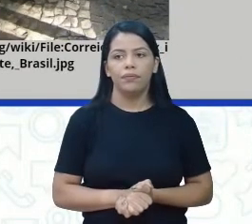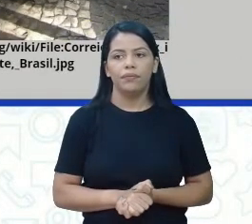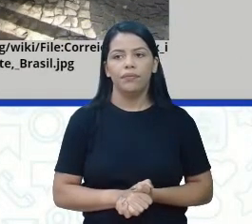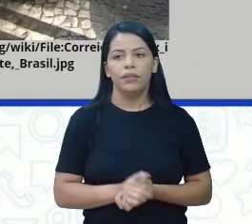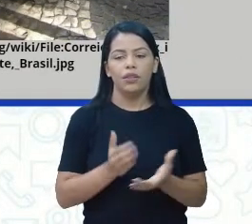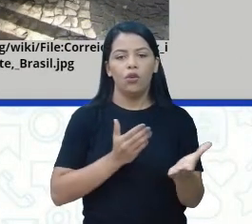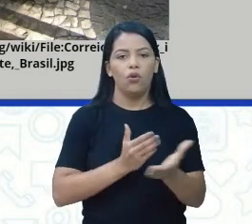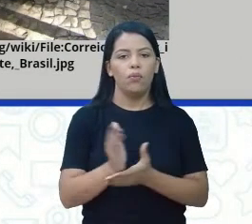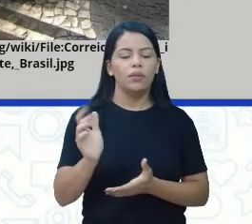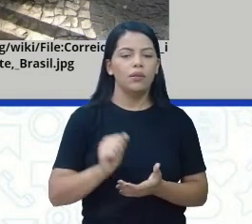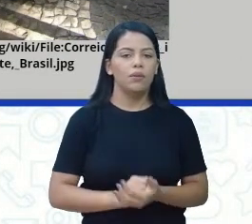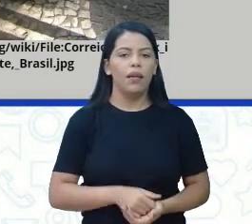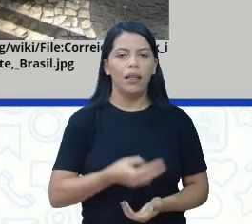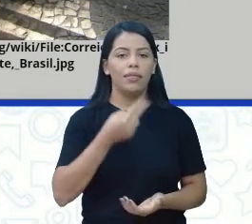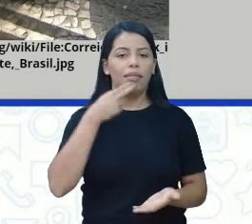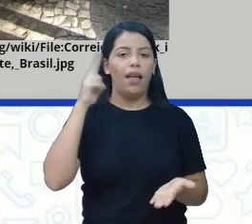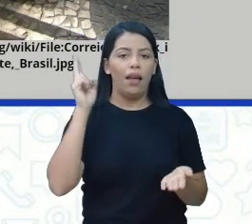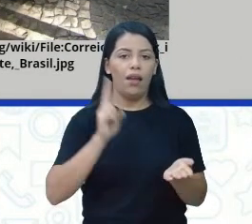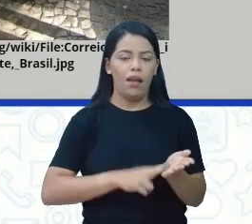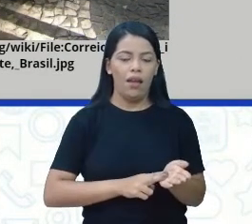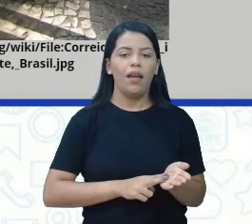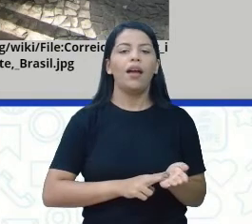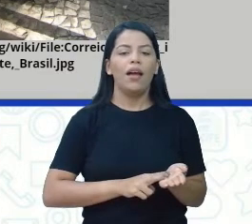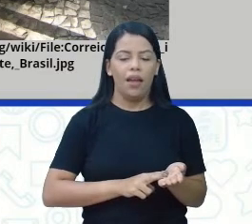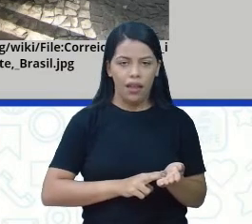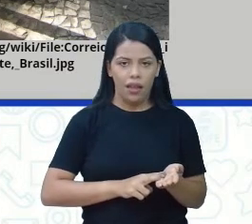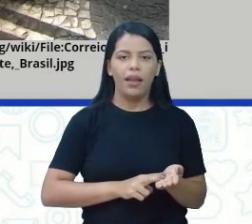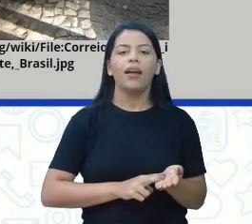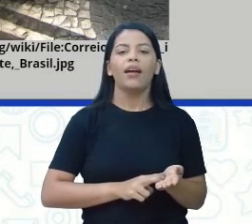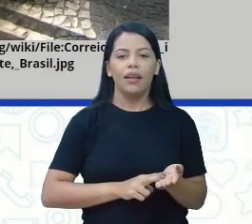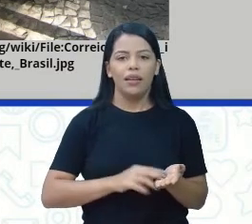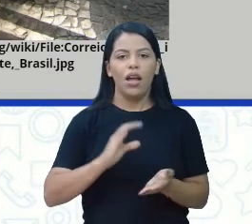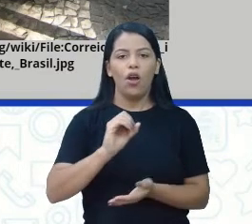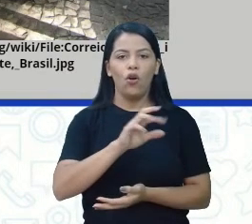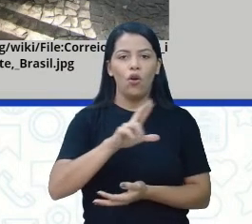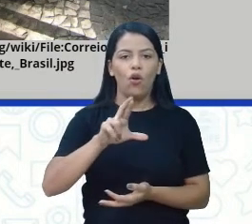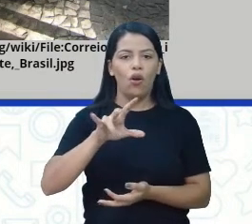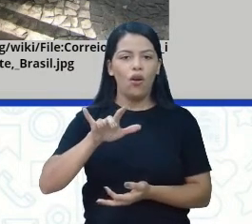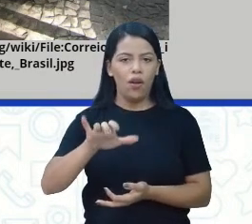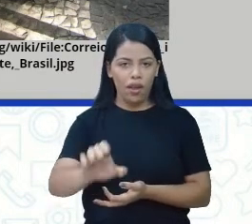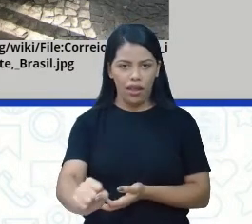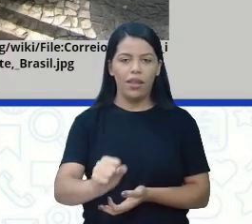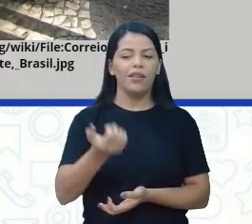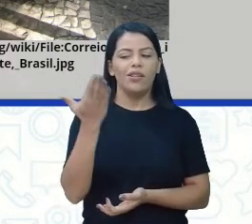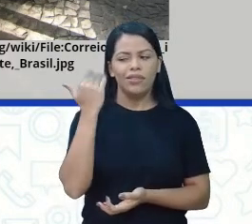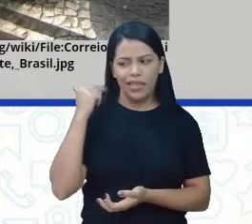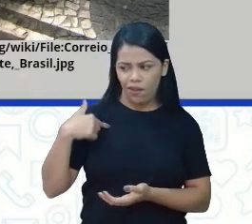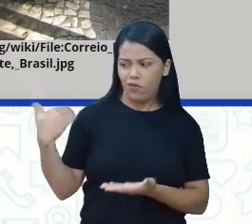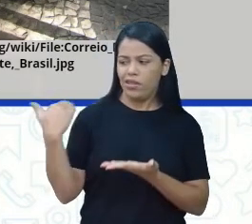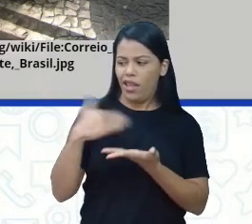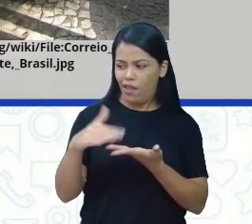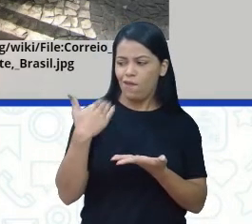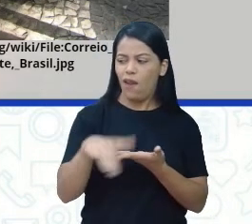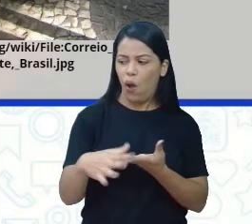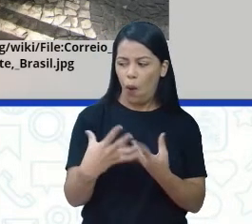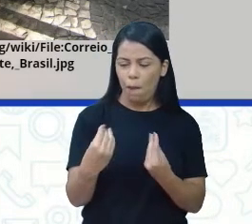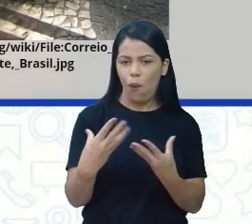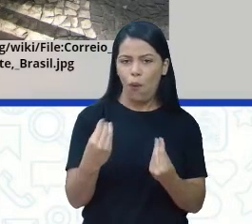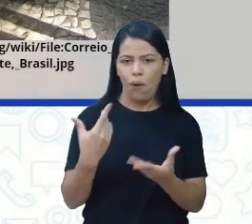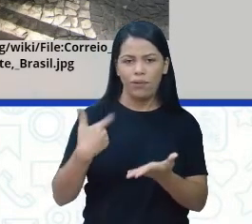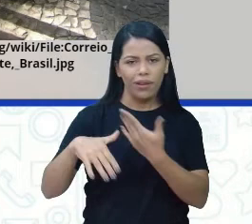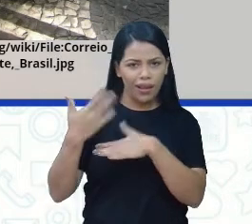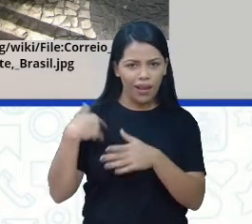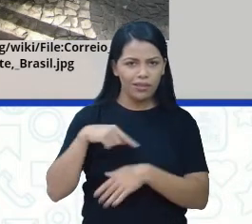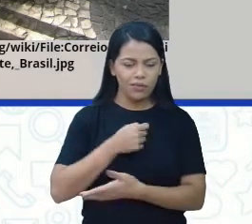os Correios, né? Professor, eu sei que o senhor mandou muita cartinha como essa, por muitos tempos, que você tinha